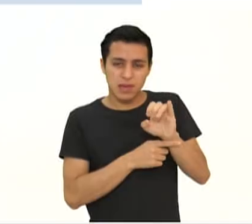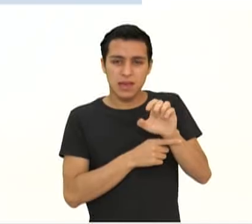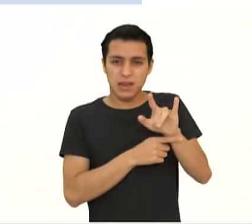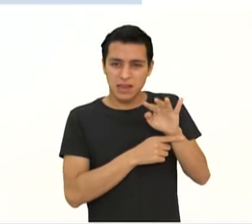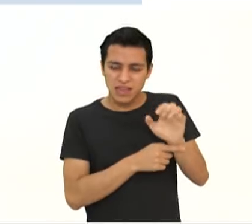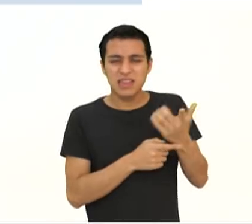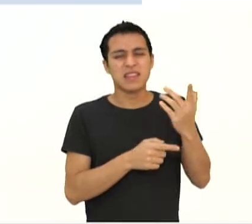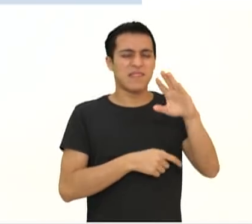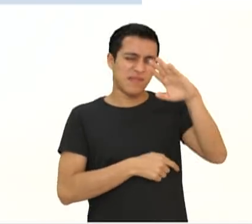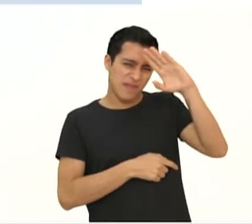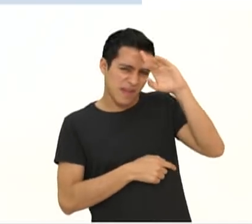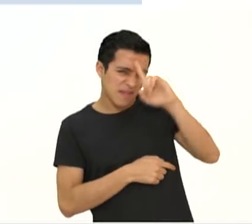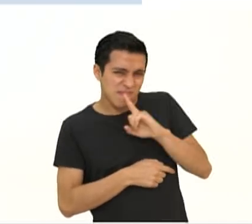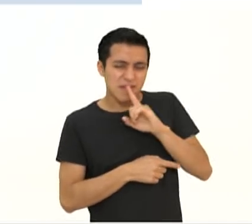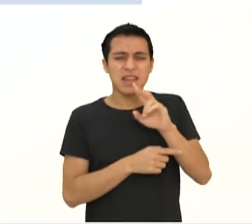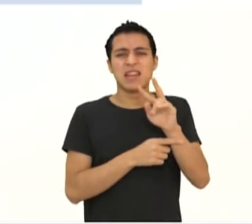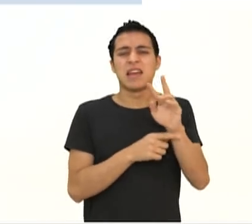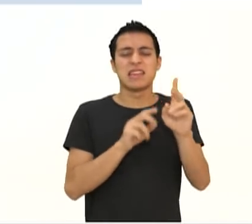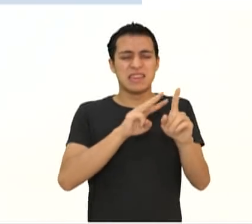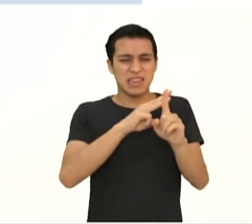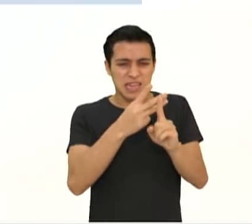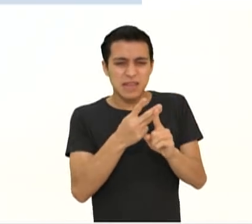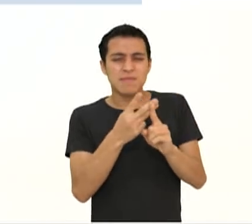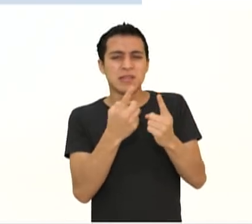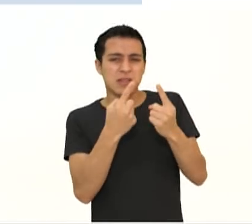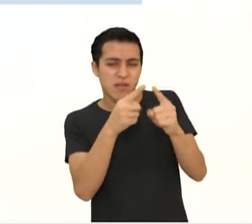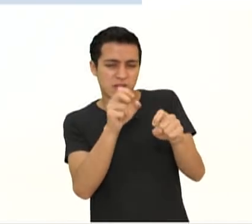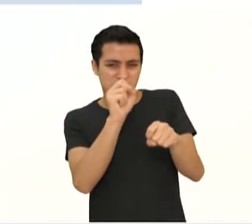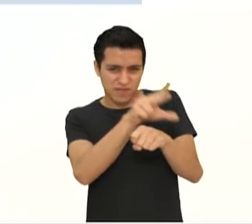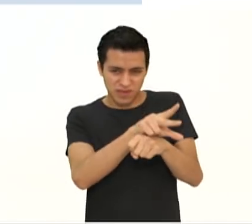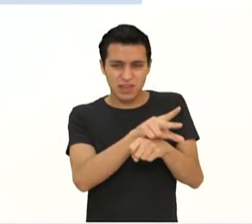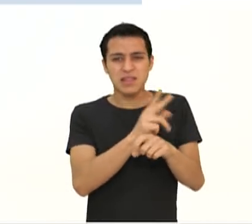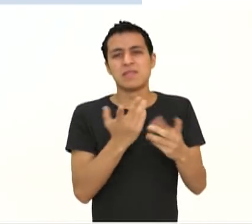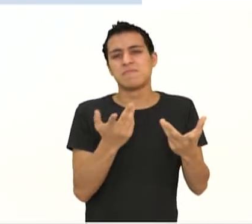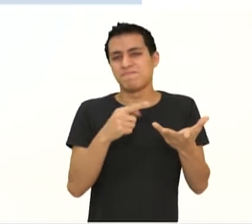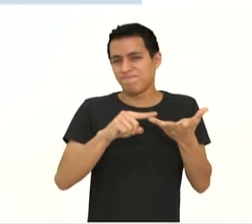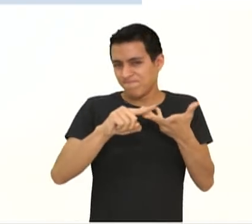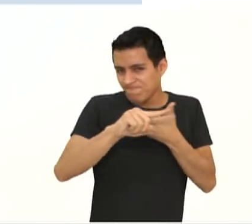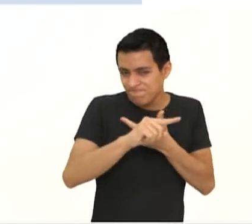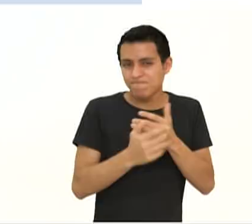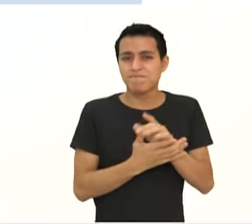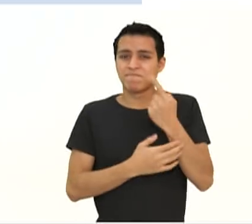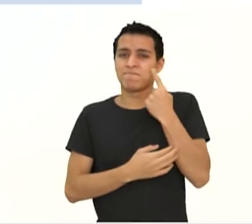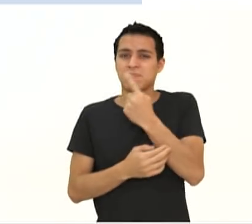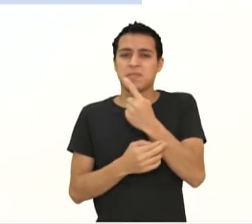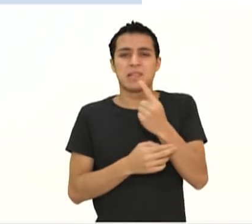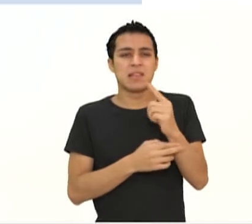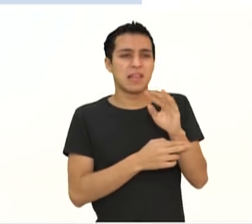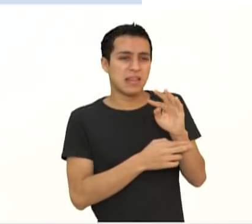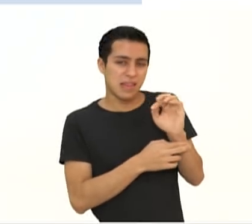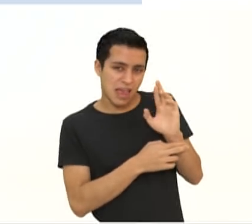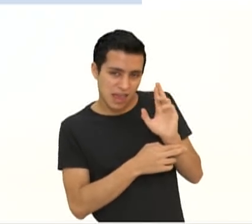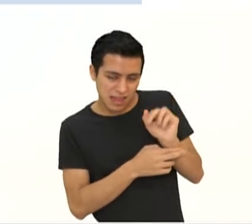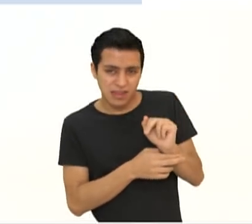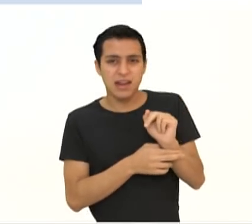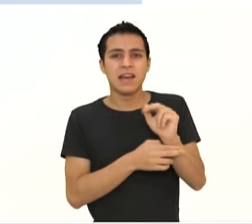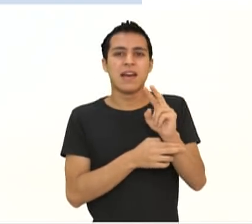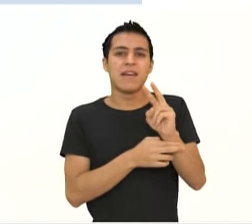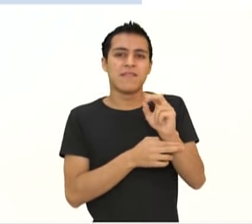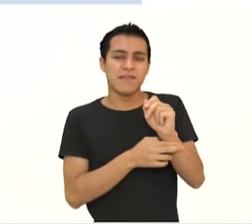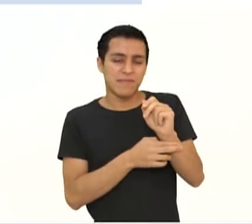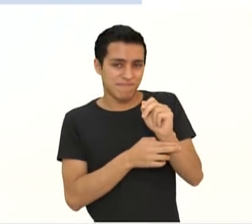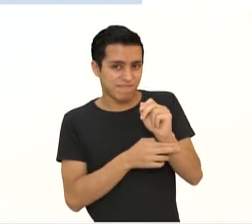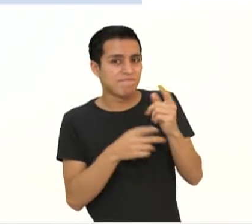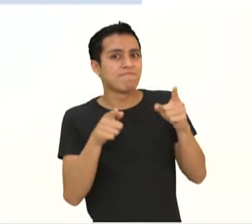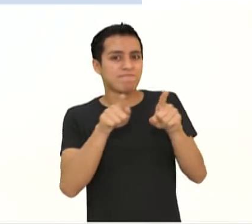febre amarela, a tríplice viral contra sarampo, cachumba e rubéola, a tetraviral, sarampo, cachumba, rubéola